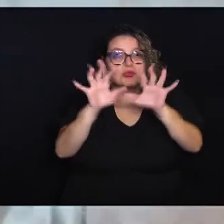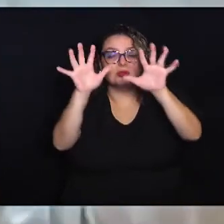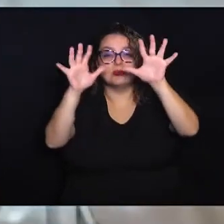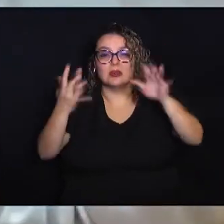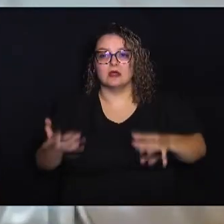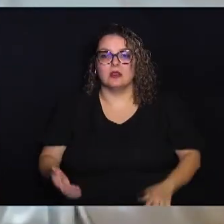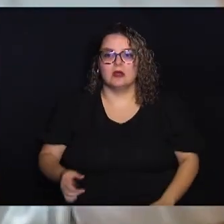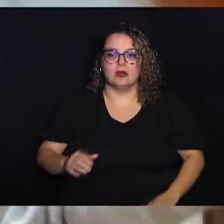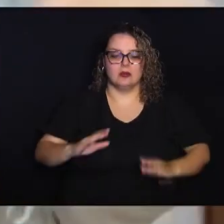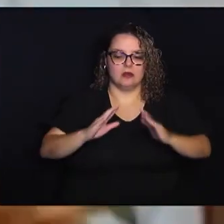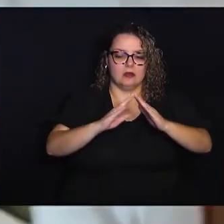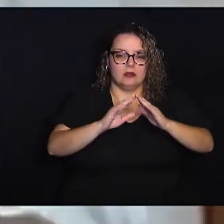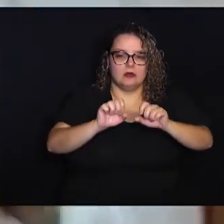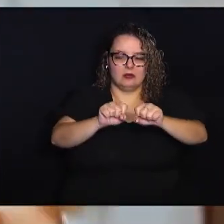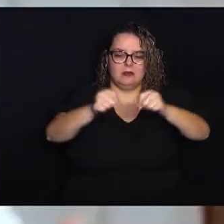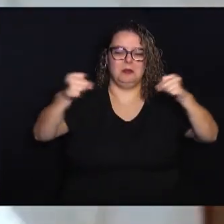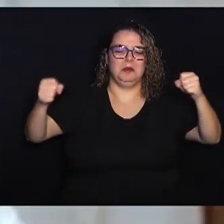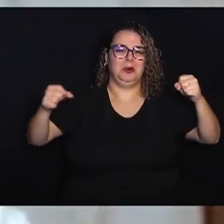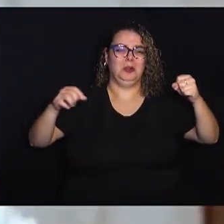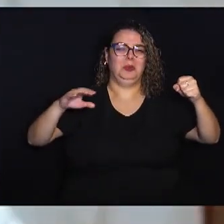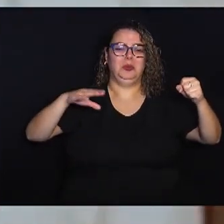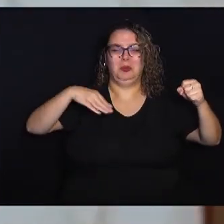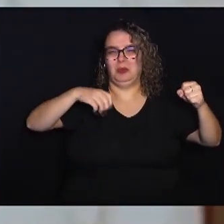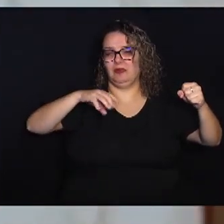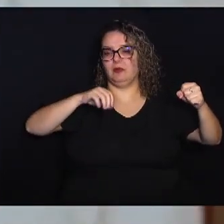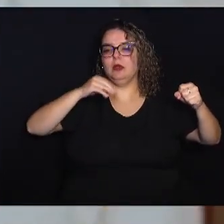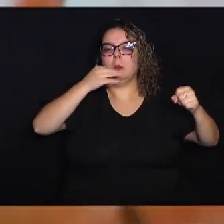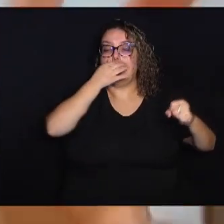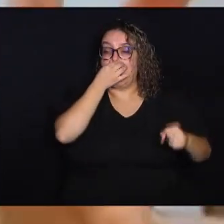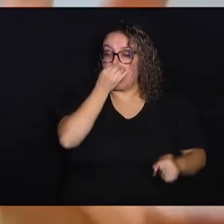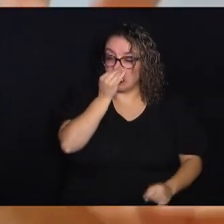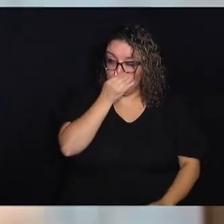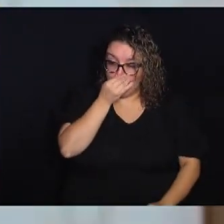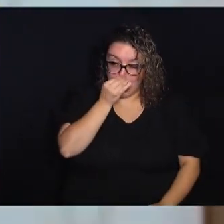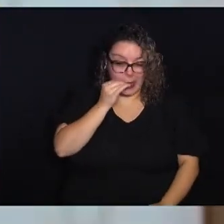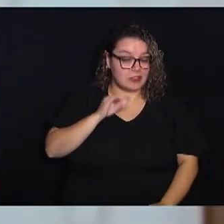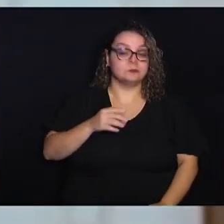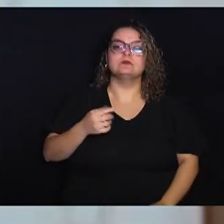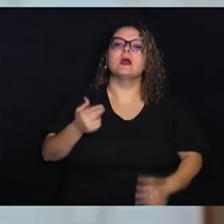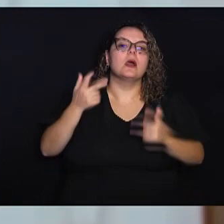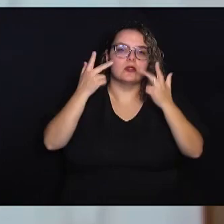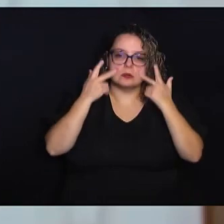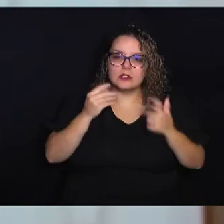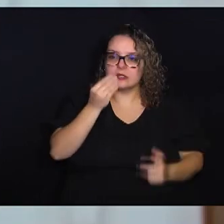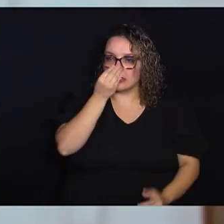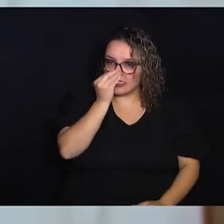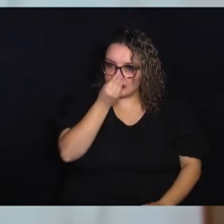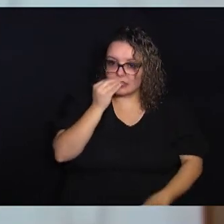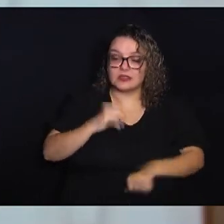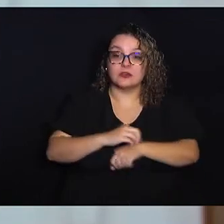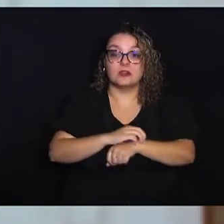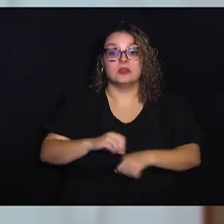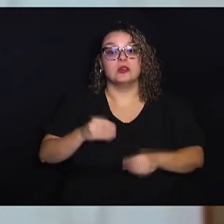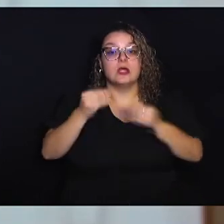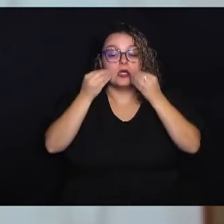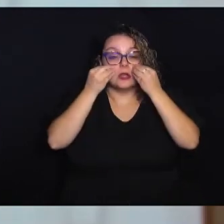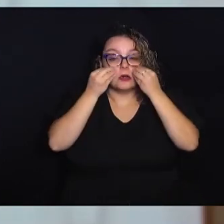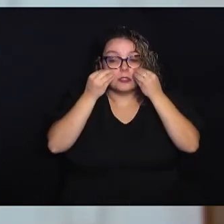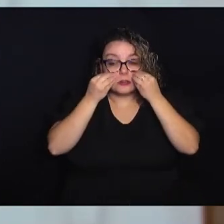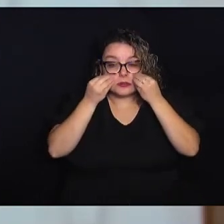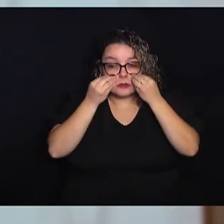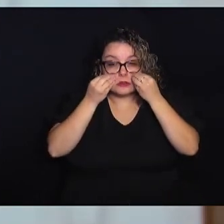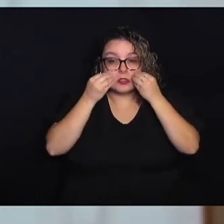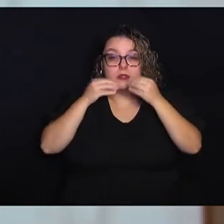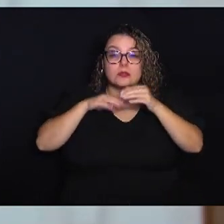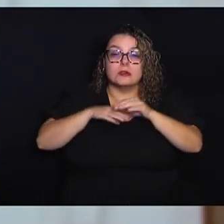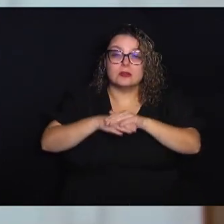de praia, abre aquele armário cheio de mofo, começa ali com sintoma respiratório. Isso é típico da rinite alérgica. Já a sinusite, ela costuma